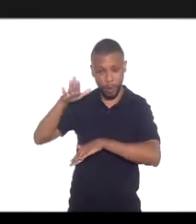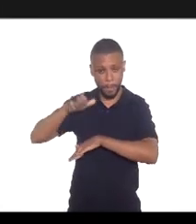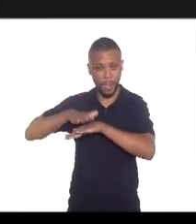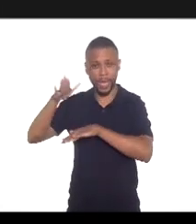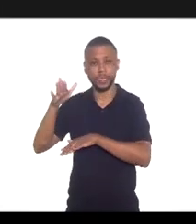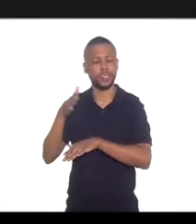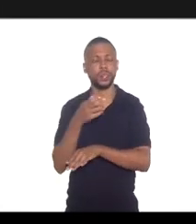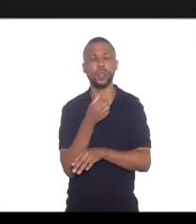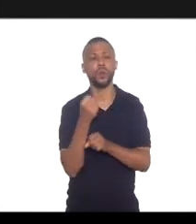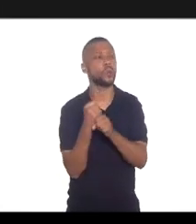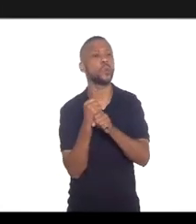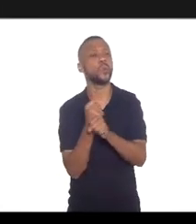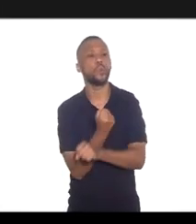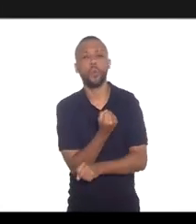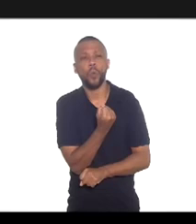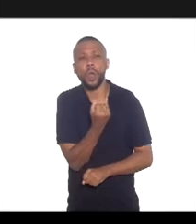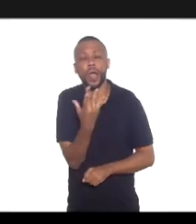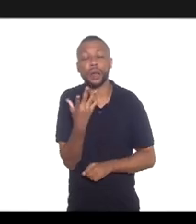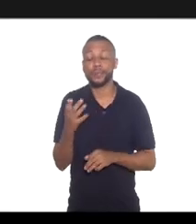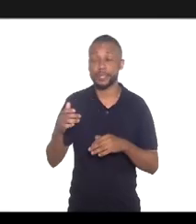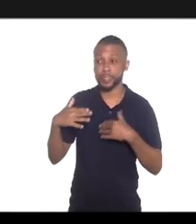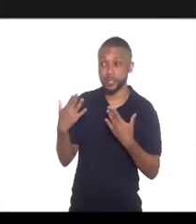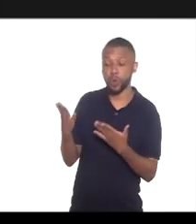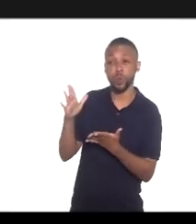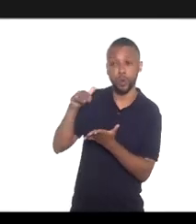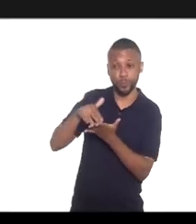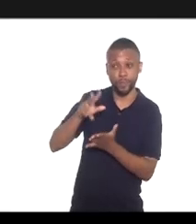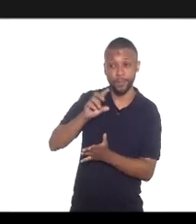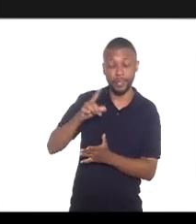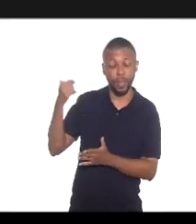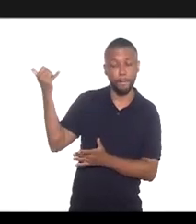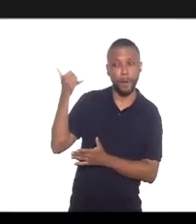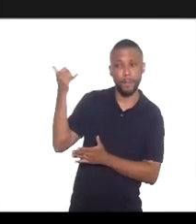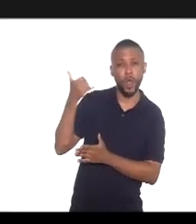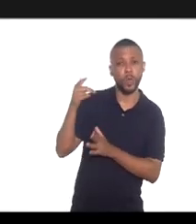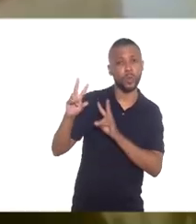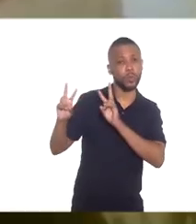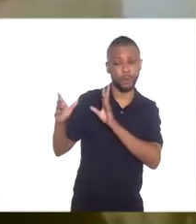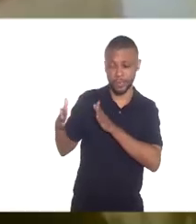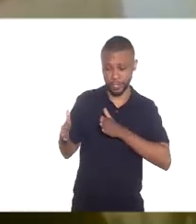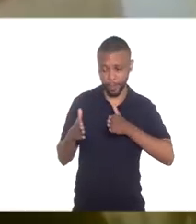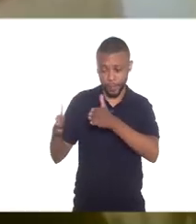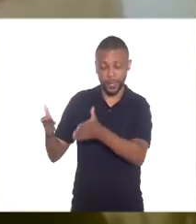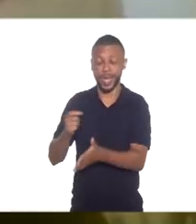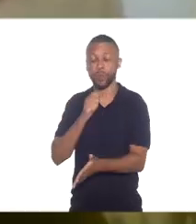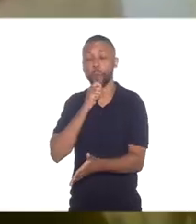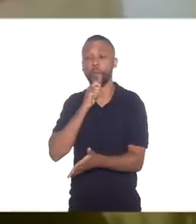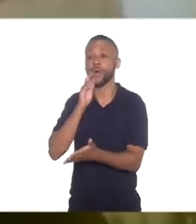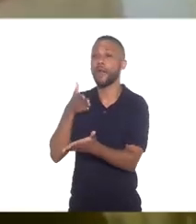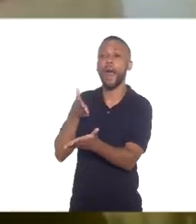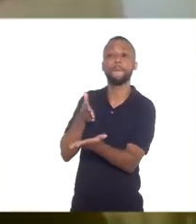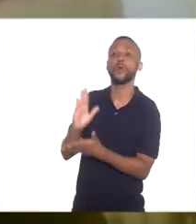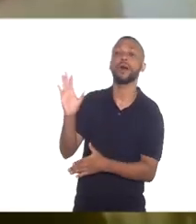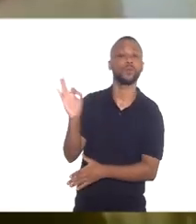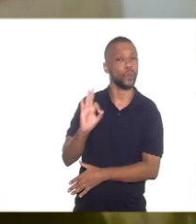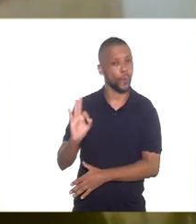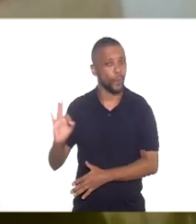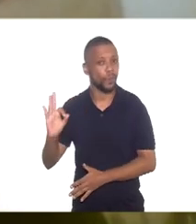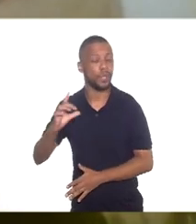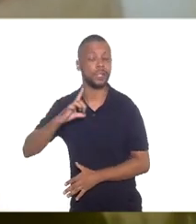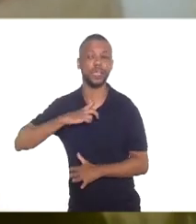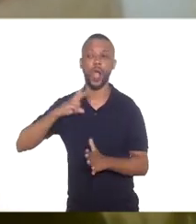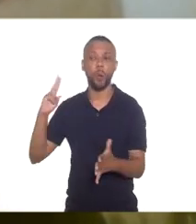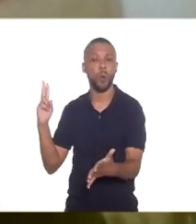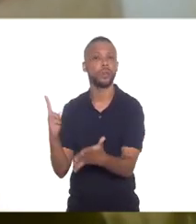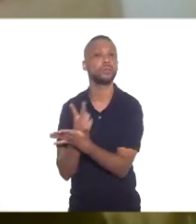Deputado, a última vez que eu ouvi falar disso, né, essa rota não estava aprovada, ela tinha sido